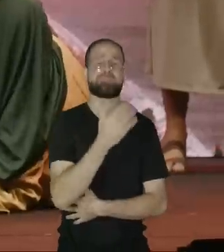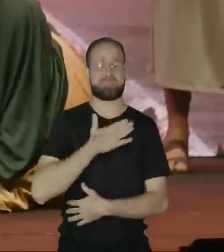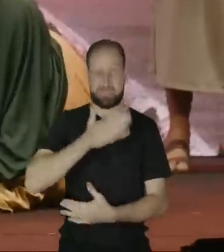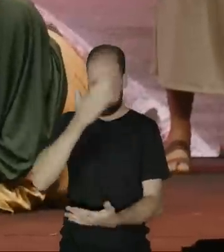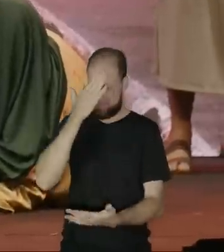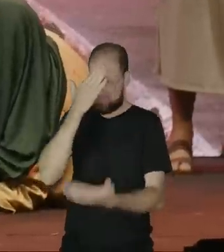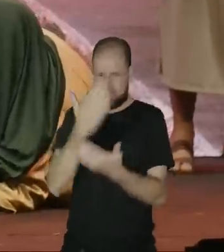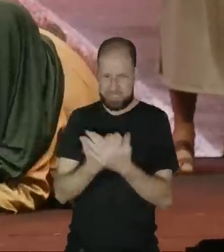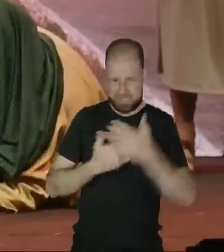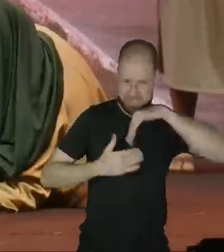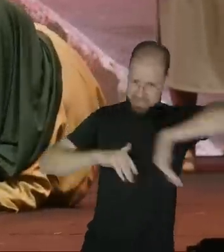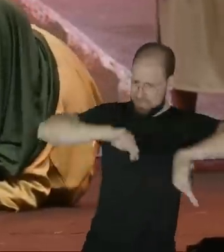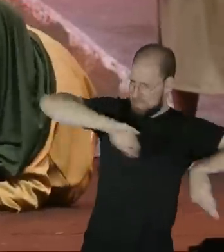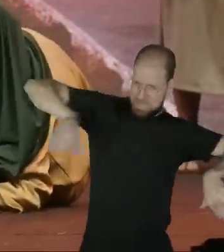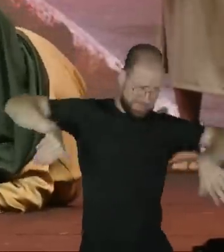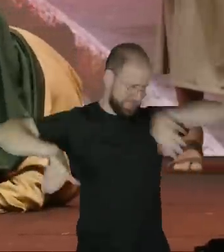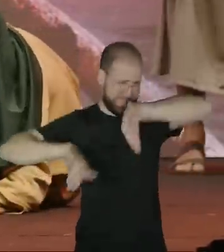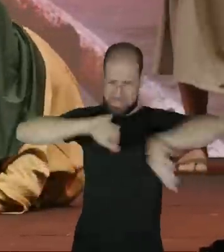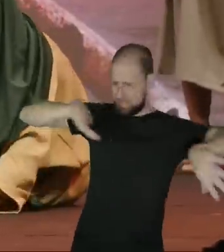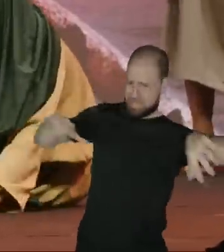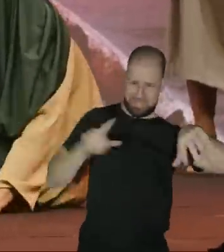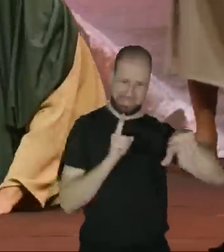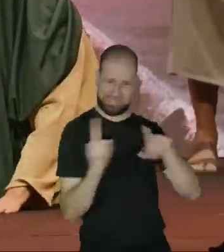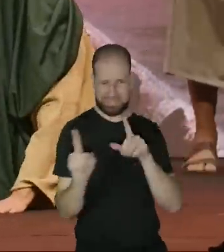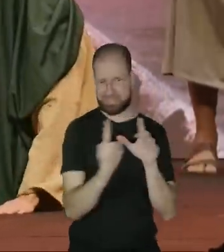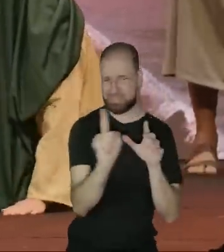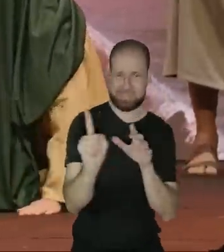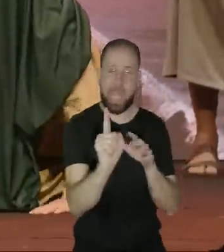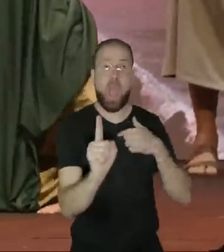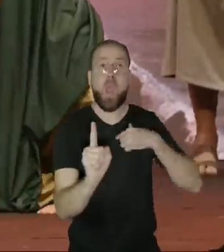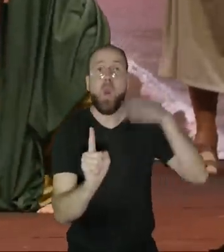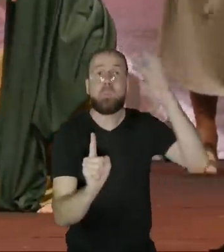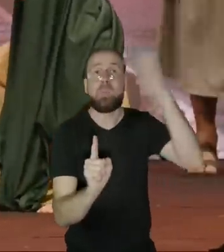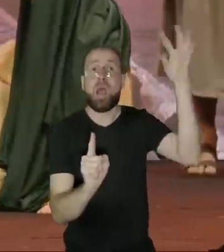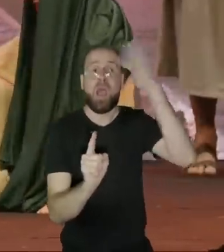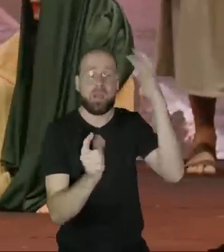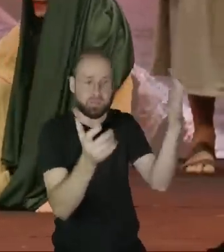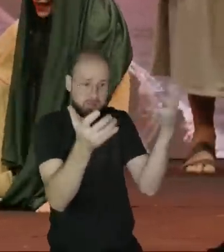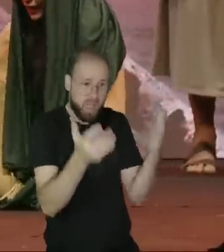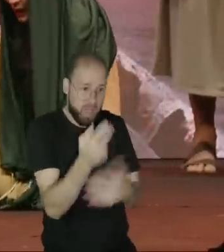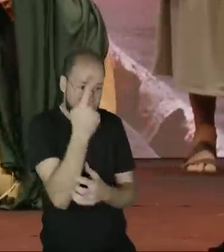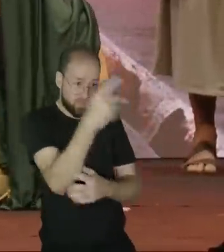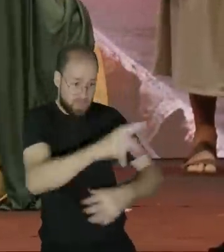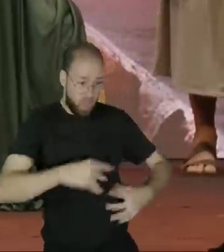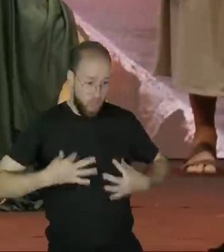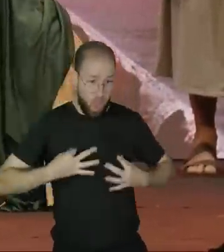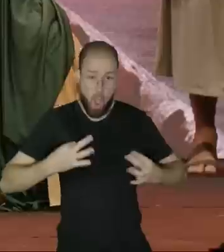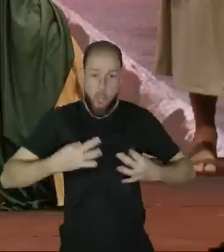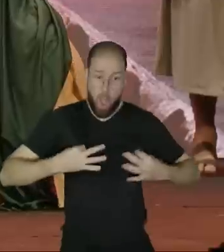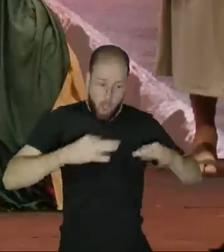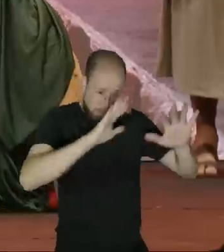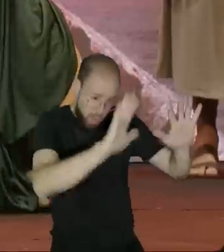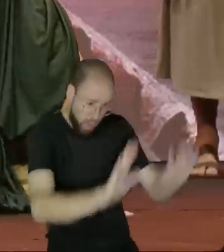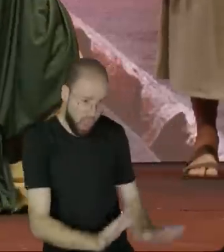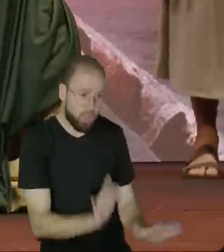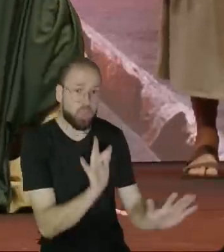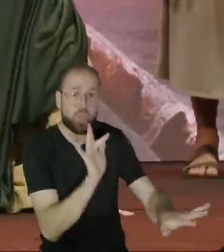multidão, pensei somente em tocá-la na hora do teu